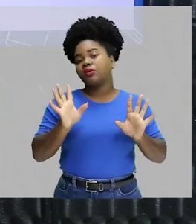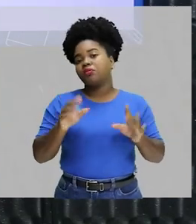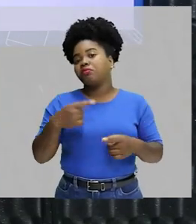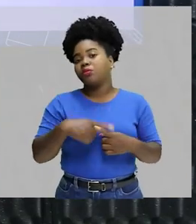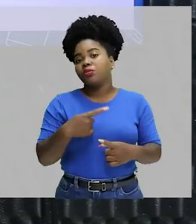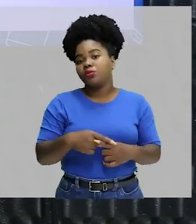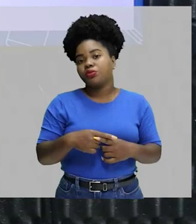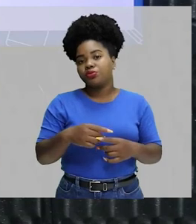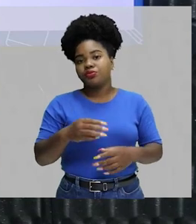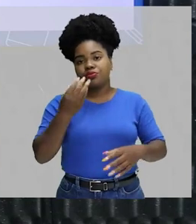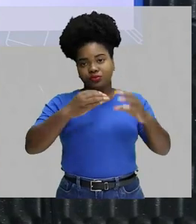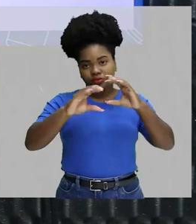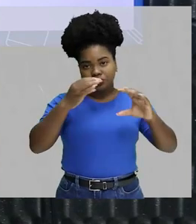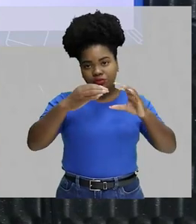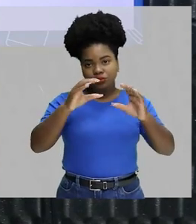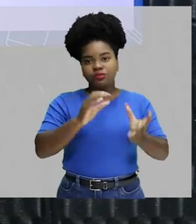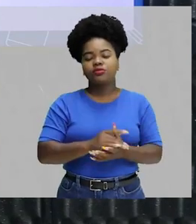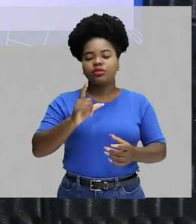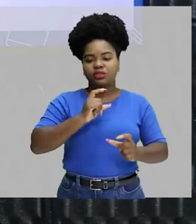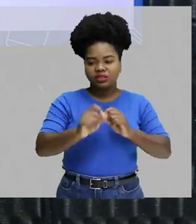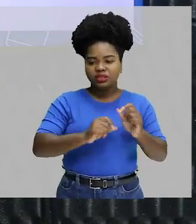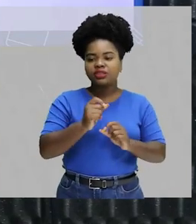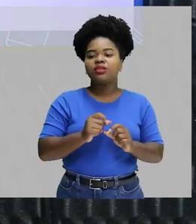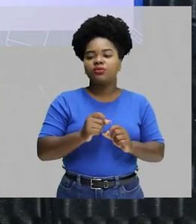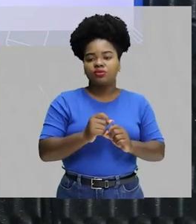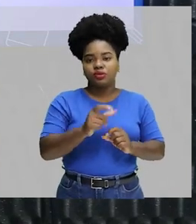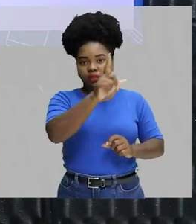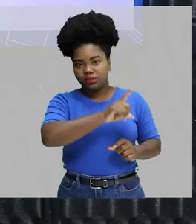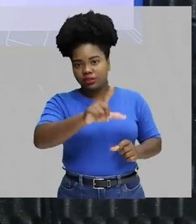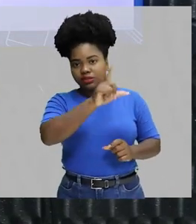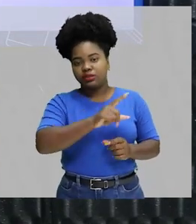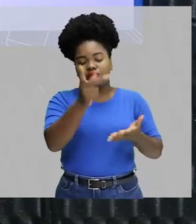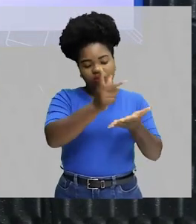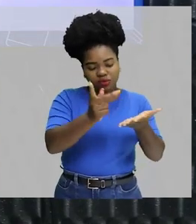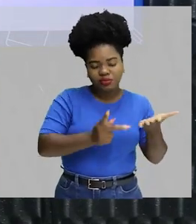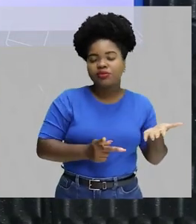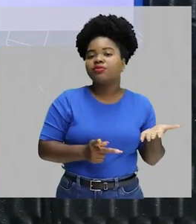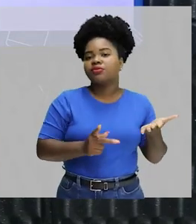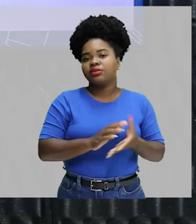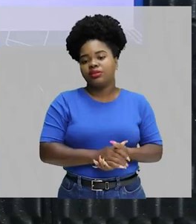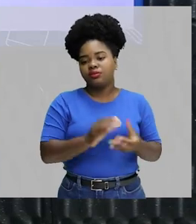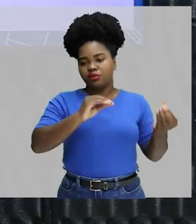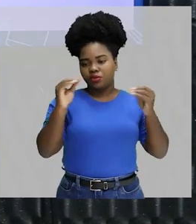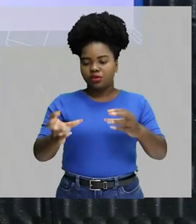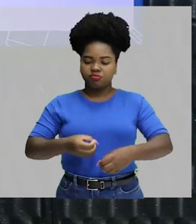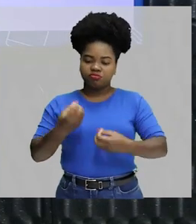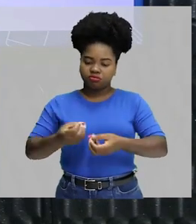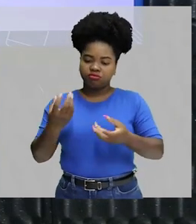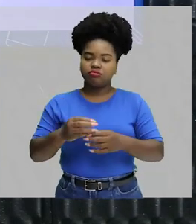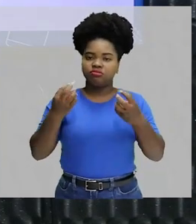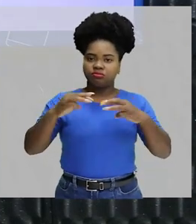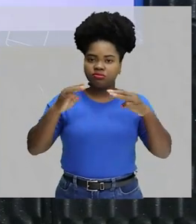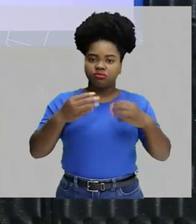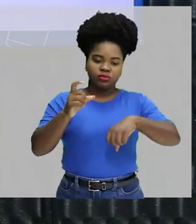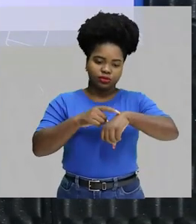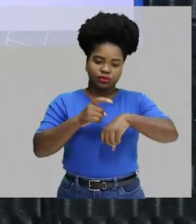os os Escritores têm licença poética na hora de fazer as composições para que o o tempo da música dê certo